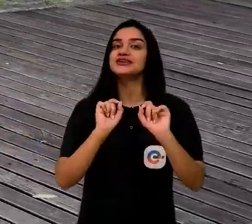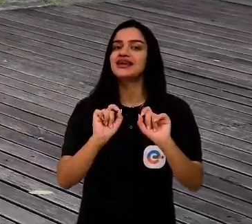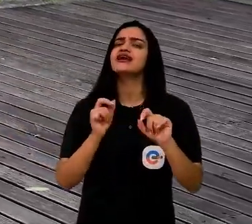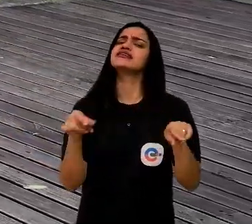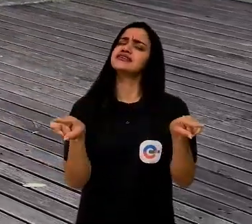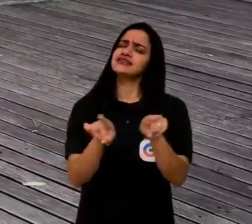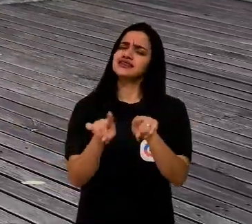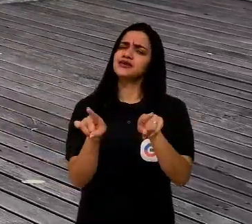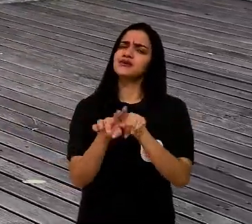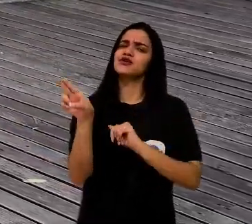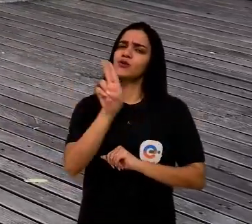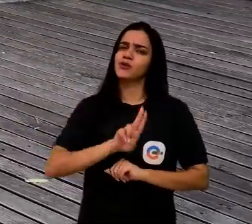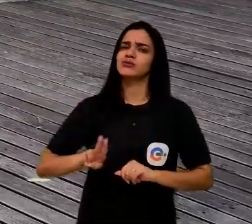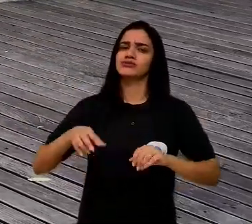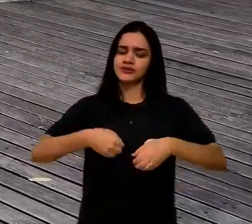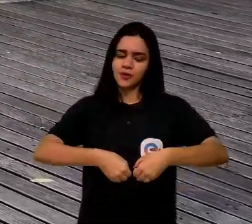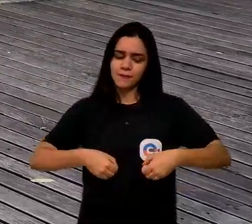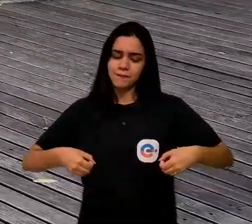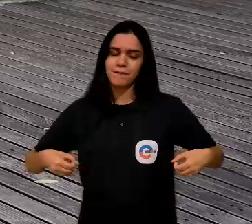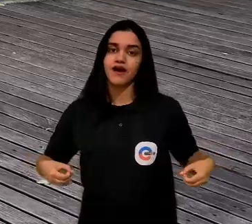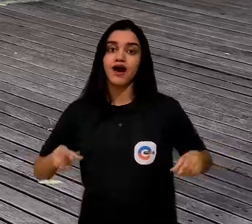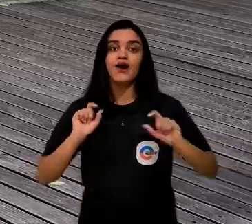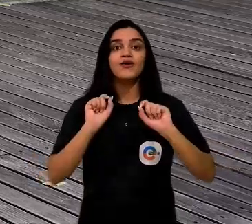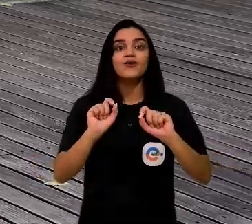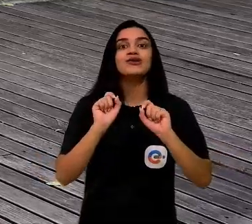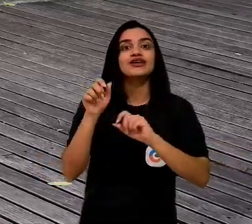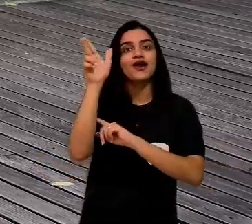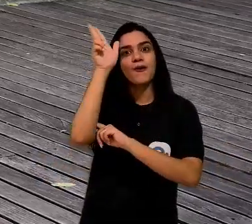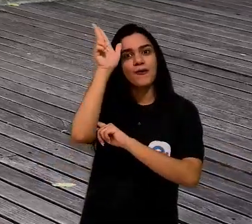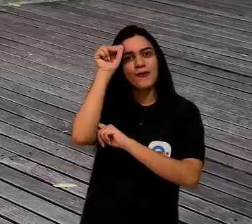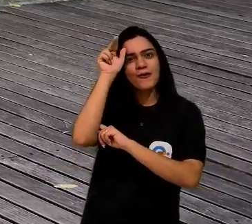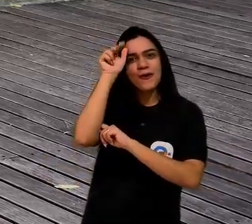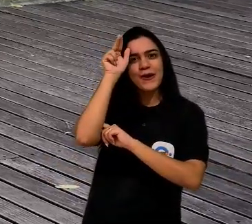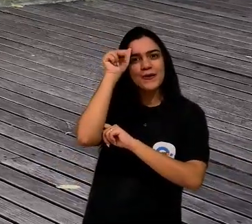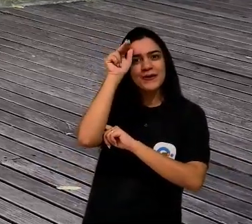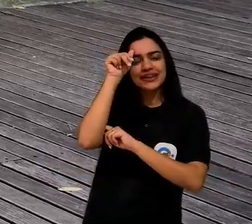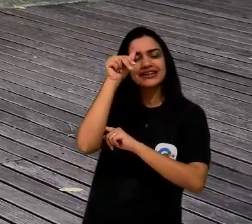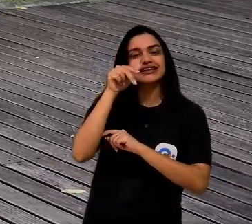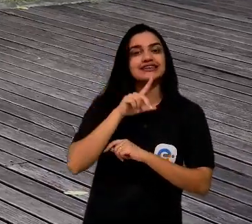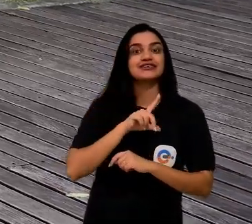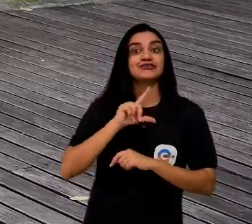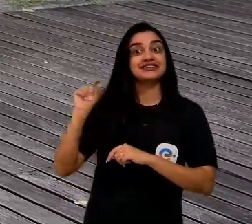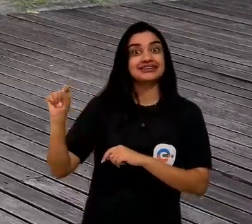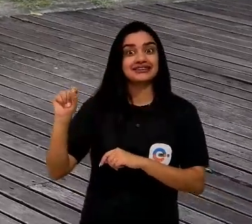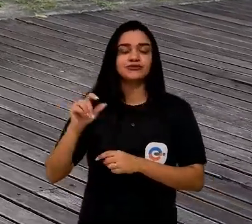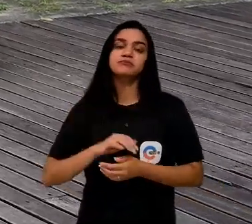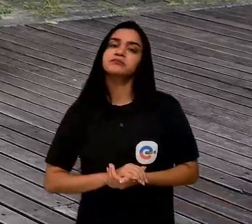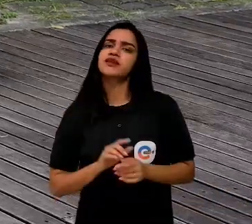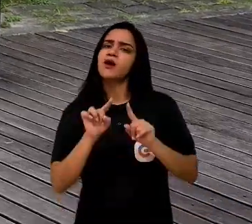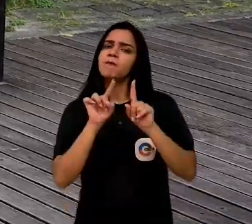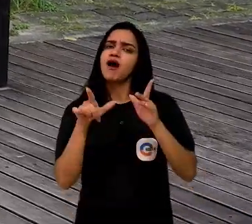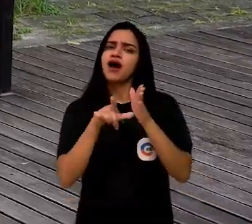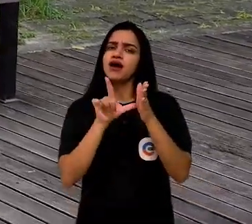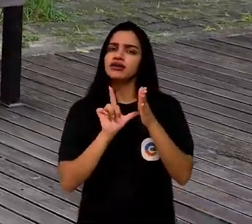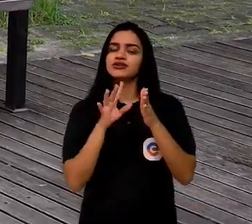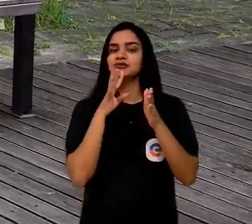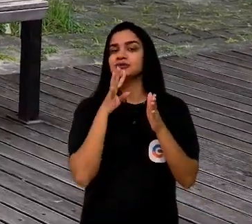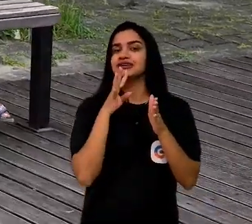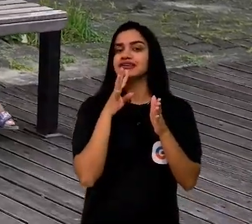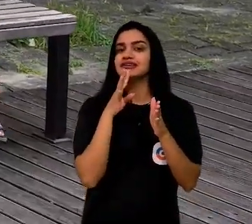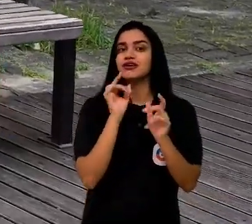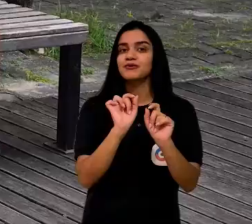vai usar o bambolê. É o coelhinho sai da toca. Mas antes, a gente vai conhecer